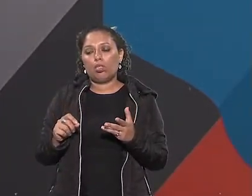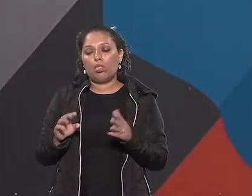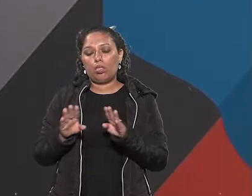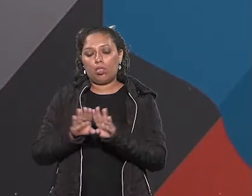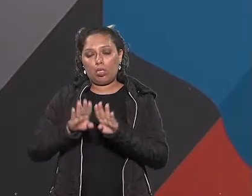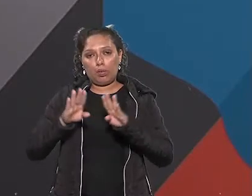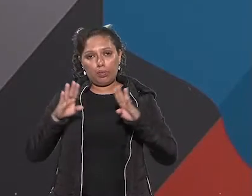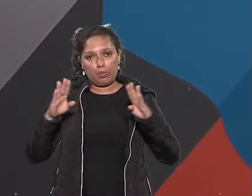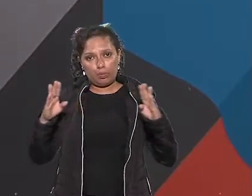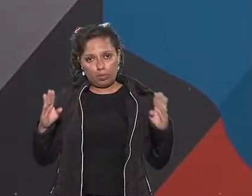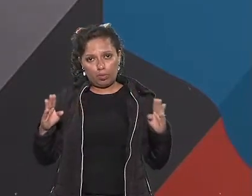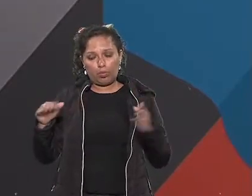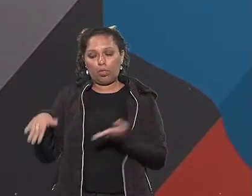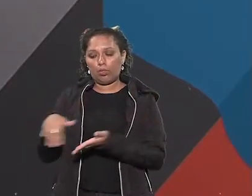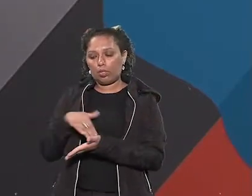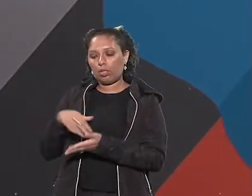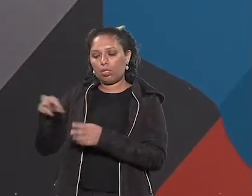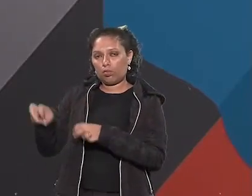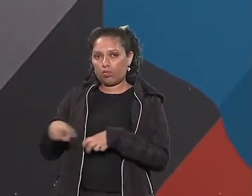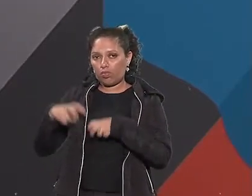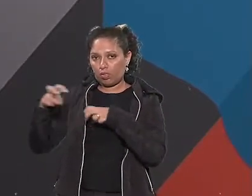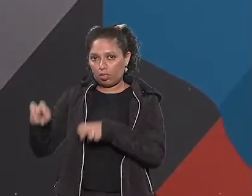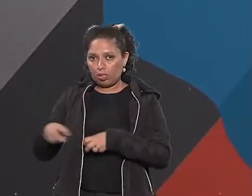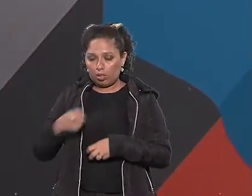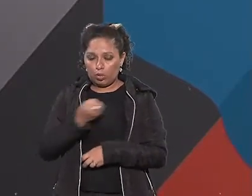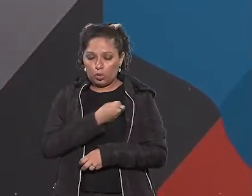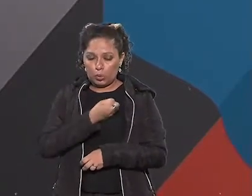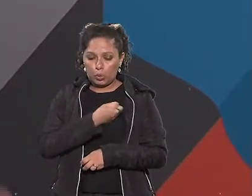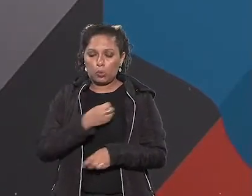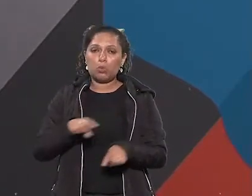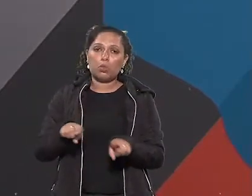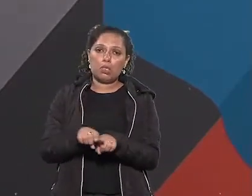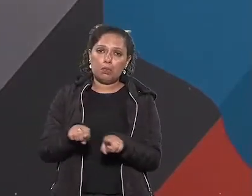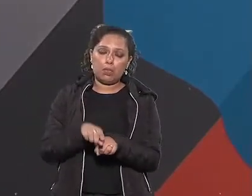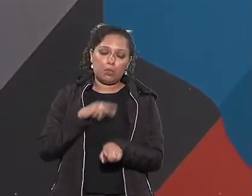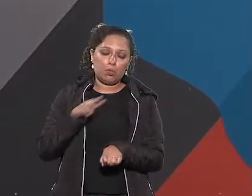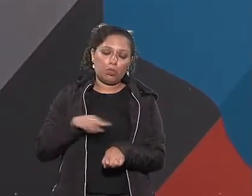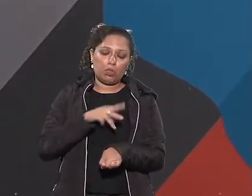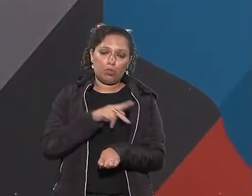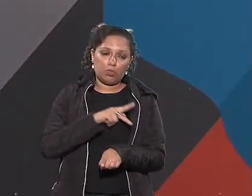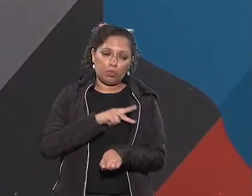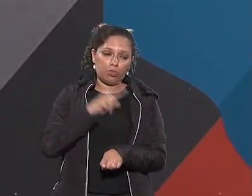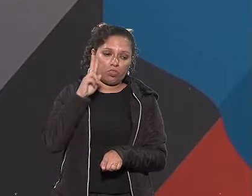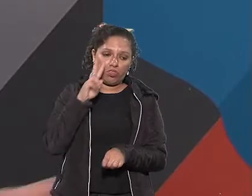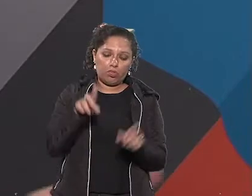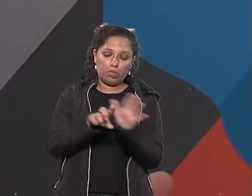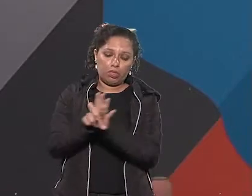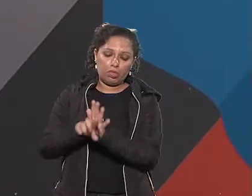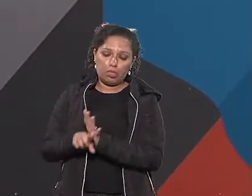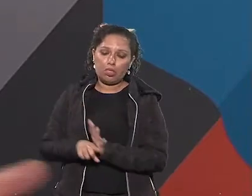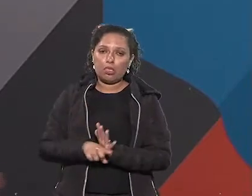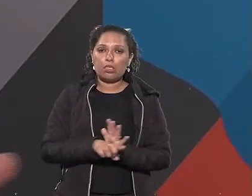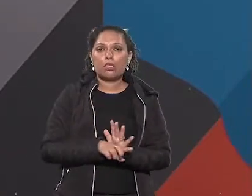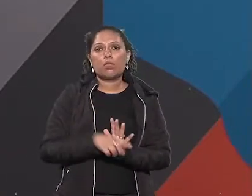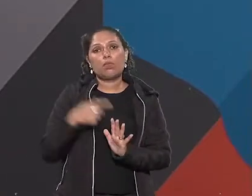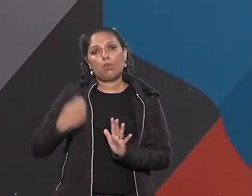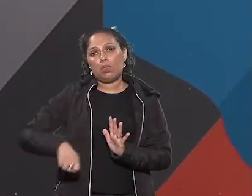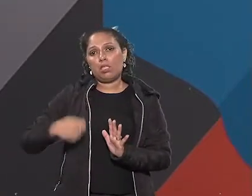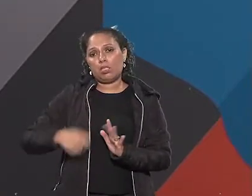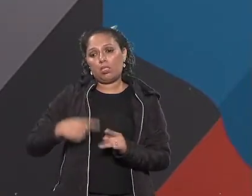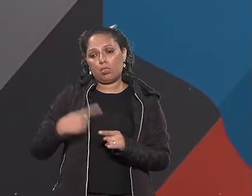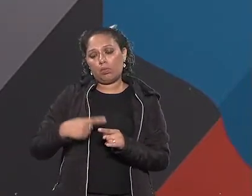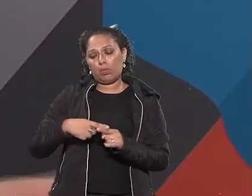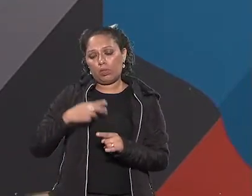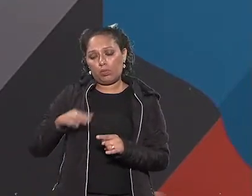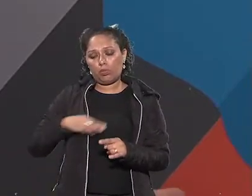abertura seja feita para a Secretaria de Fazenda e para o Ministério Público. Afinal, o Ministério Público não é o fiscal